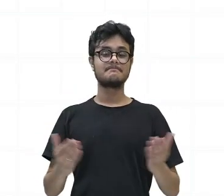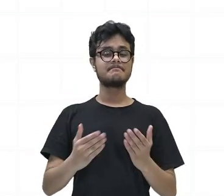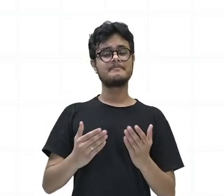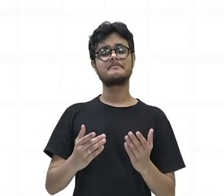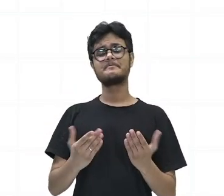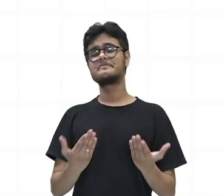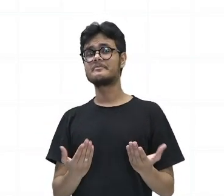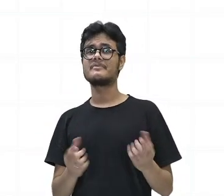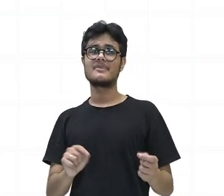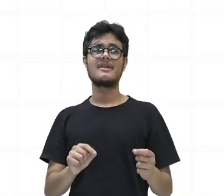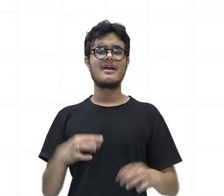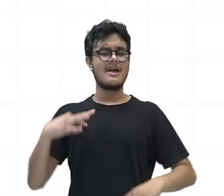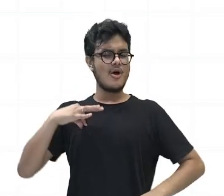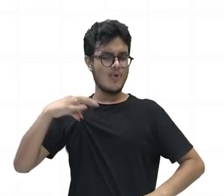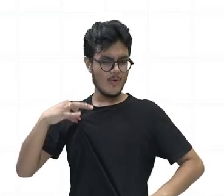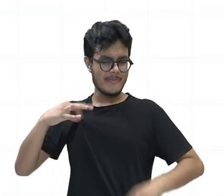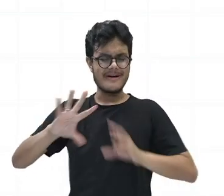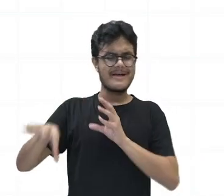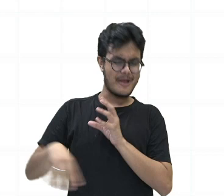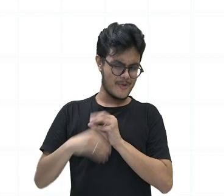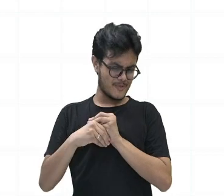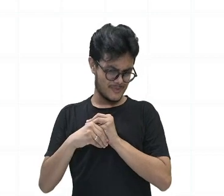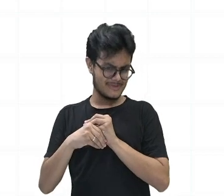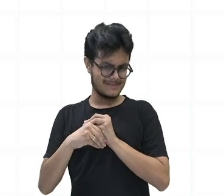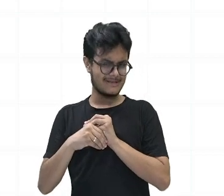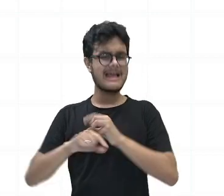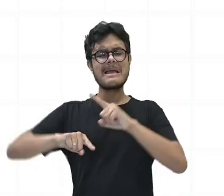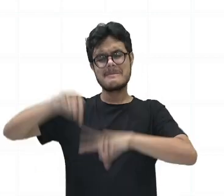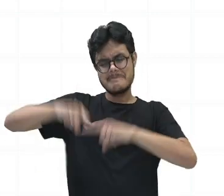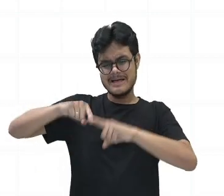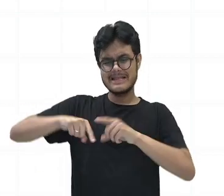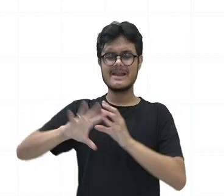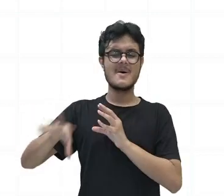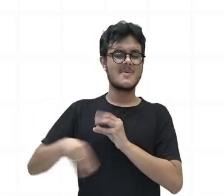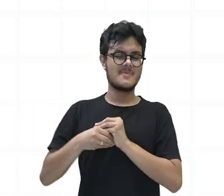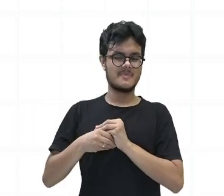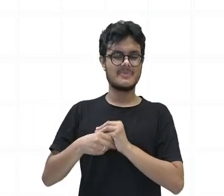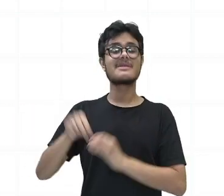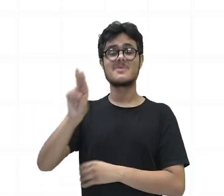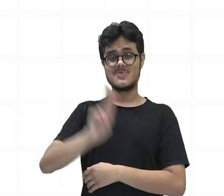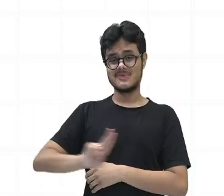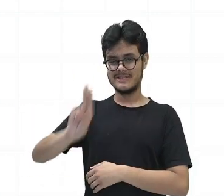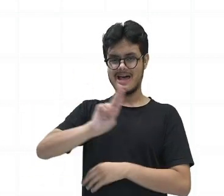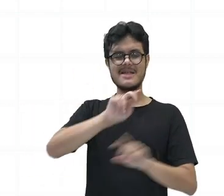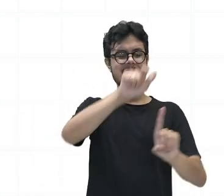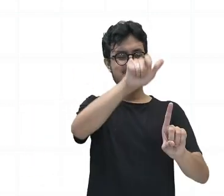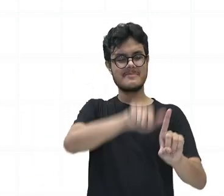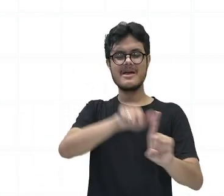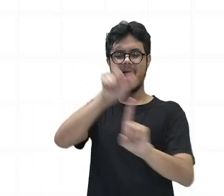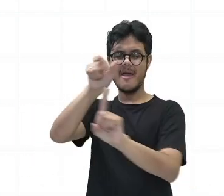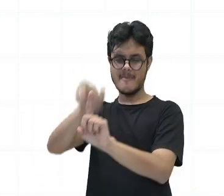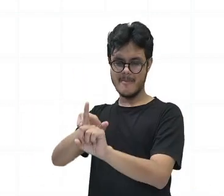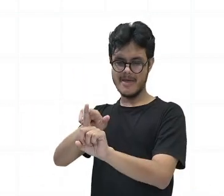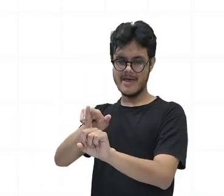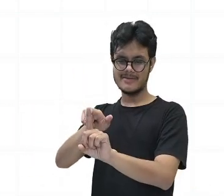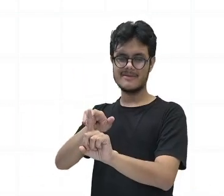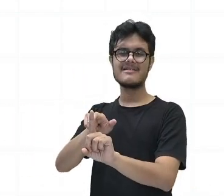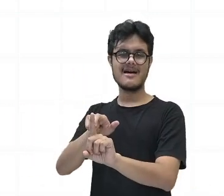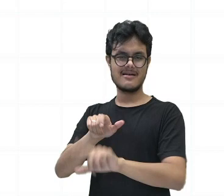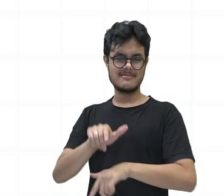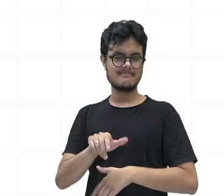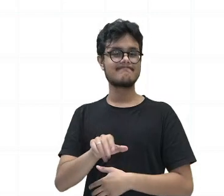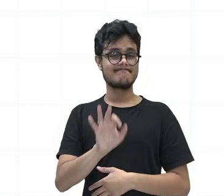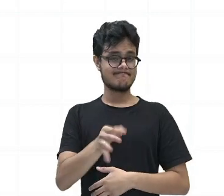adereços? Também conhecido como props, né? Abreviação de props, são objetos físicos usados